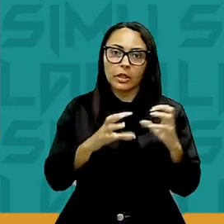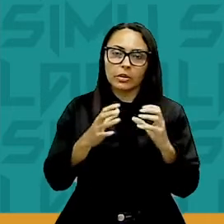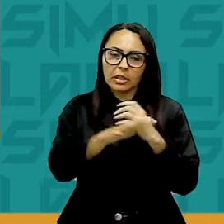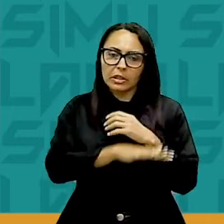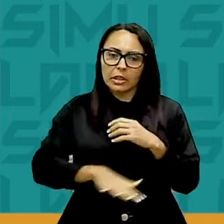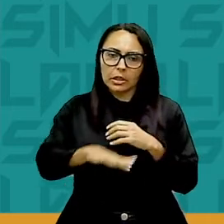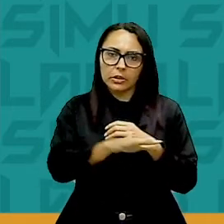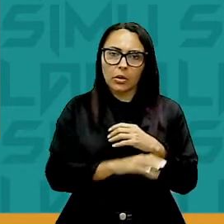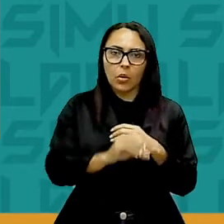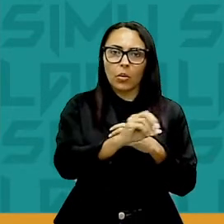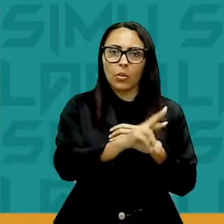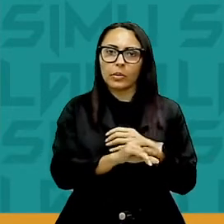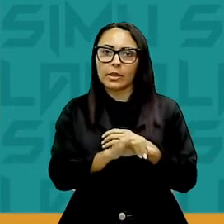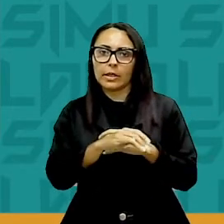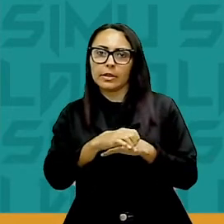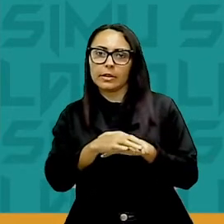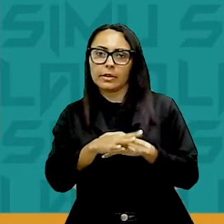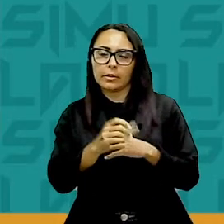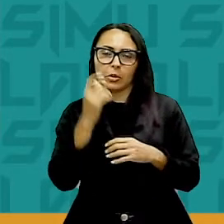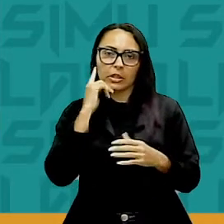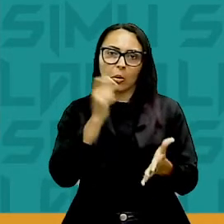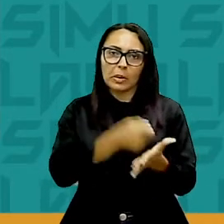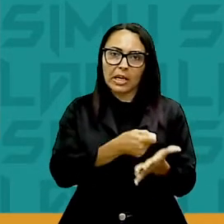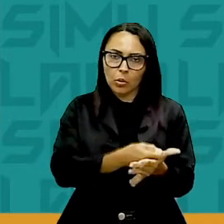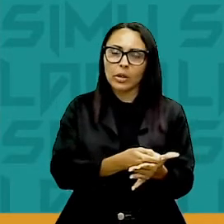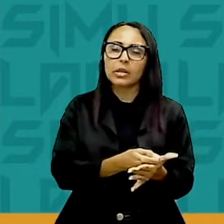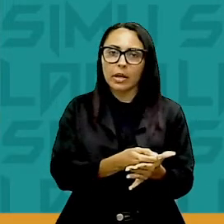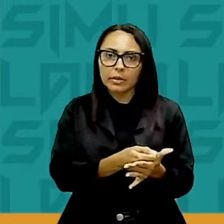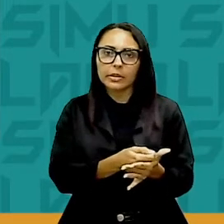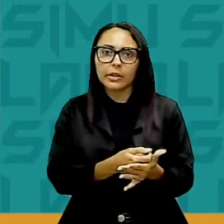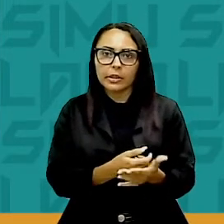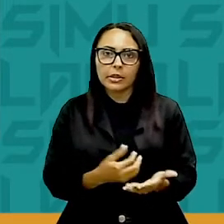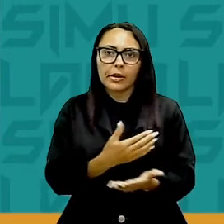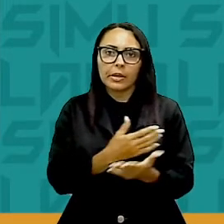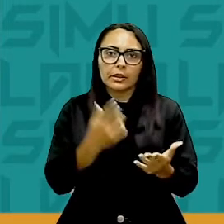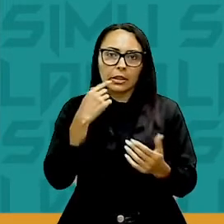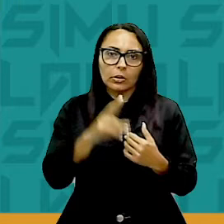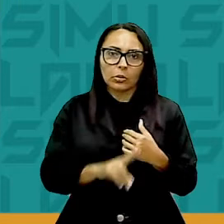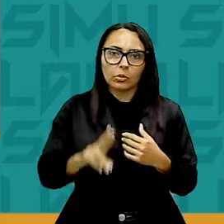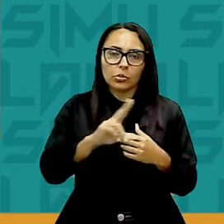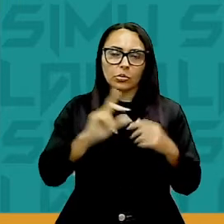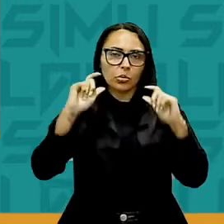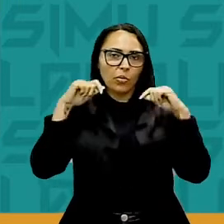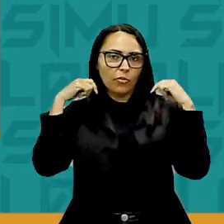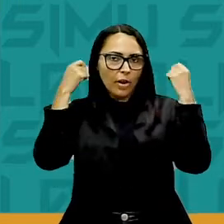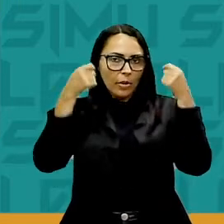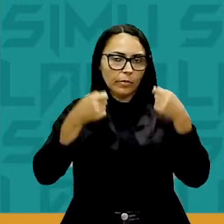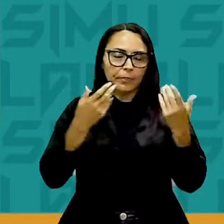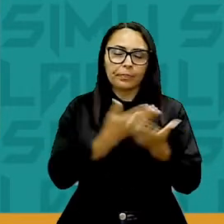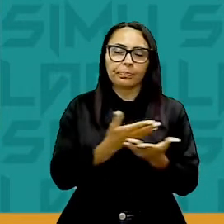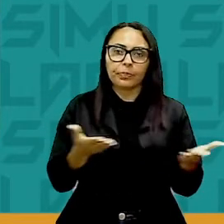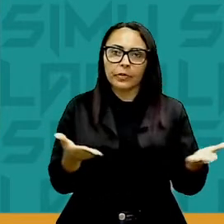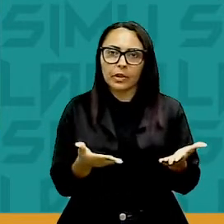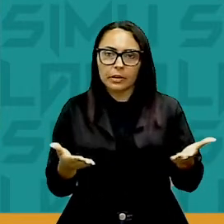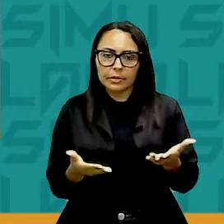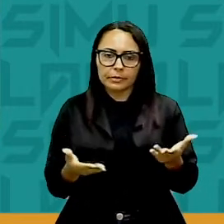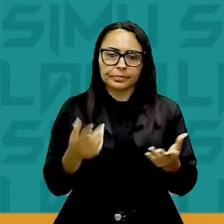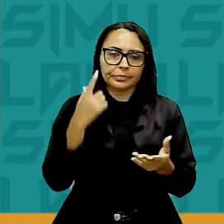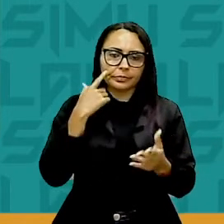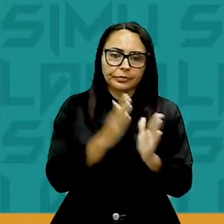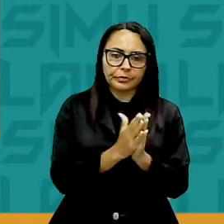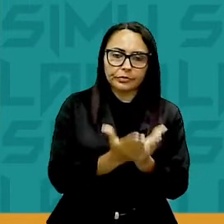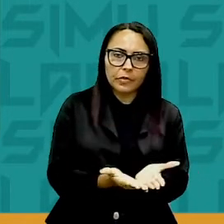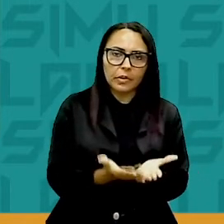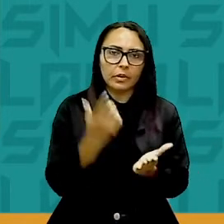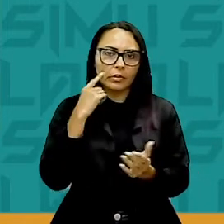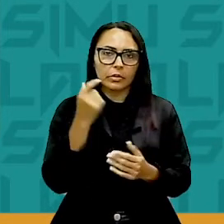ali do Oriente por causa da obrigatoriedade em relação ao uso do véu. Ok? E aqui essa autora, em um livro escrito